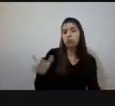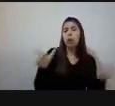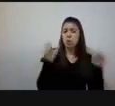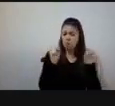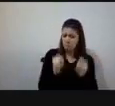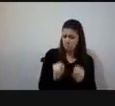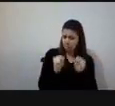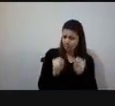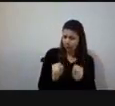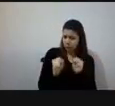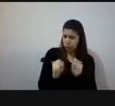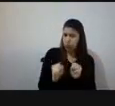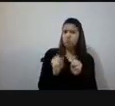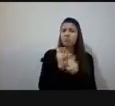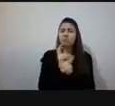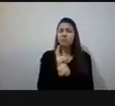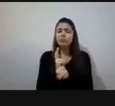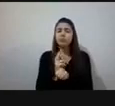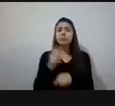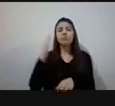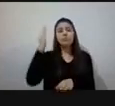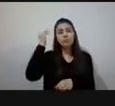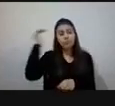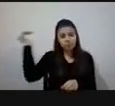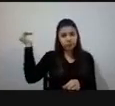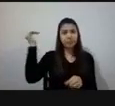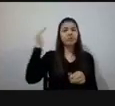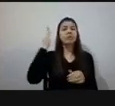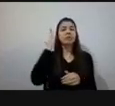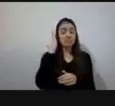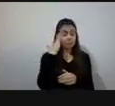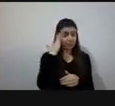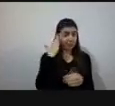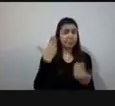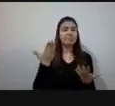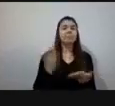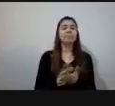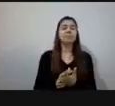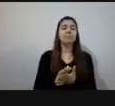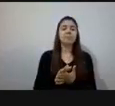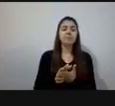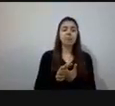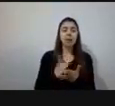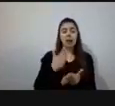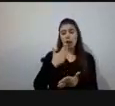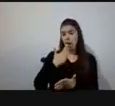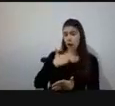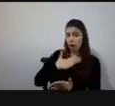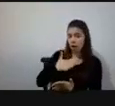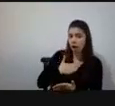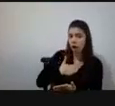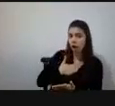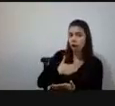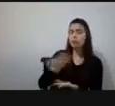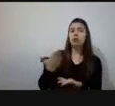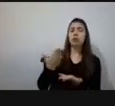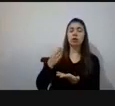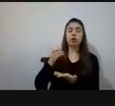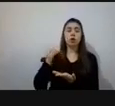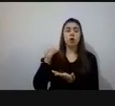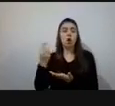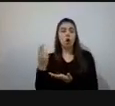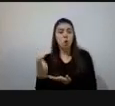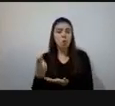que estamos aqui iniciando essa sequência essa conversa, que vão ter muitas